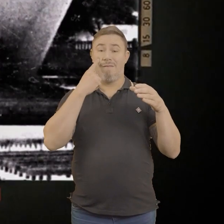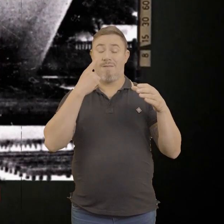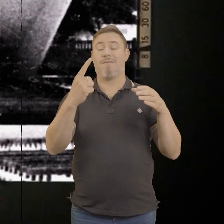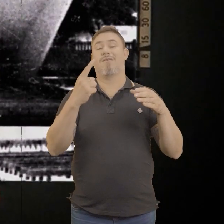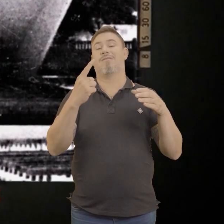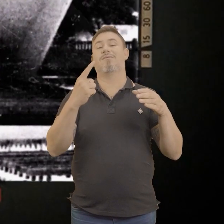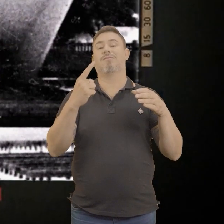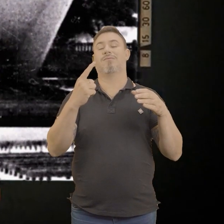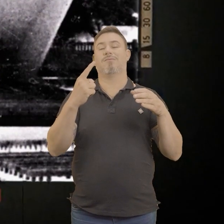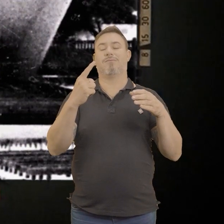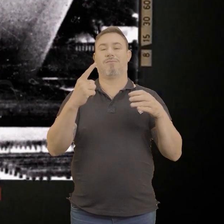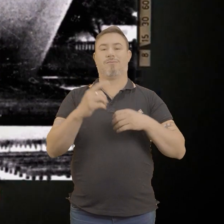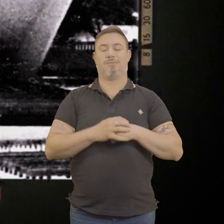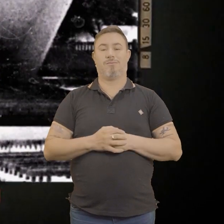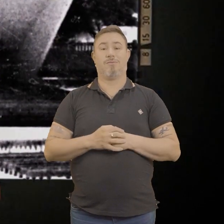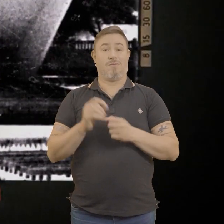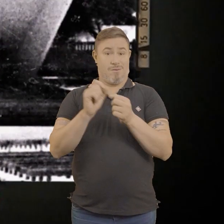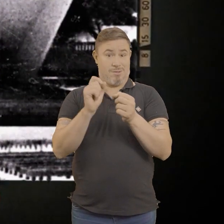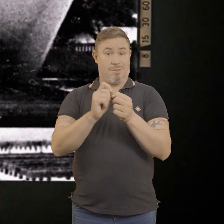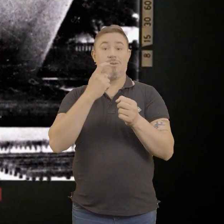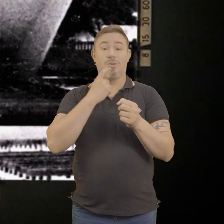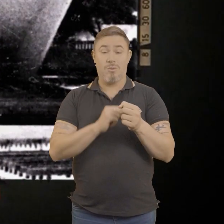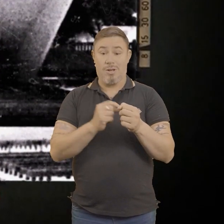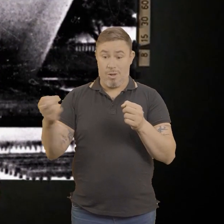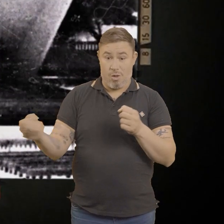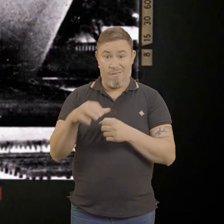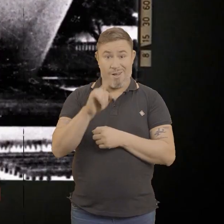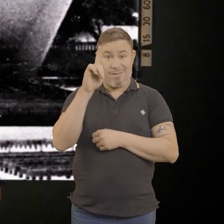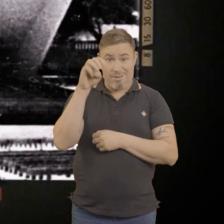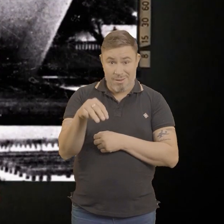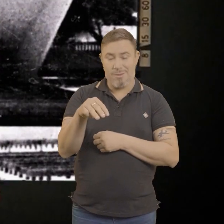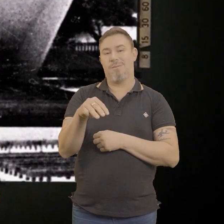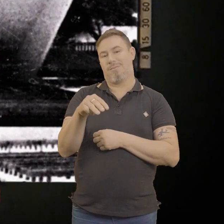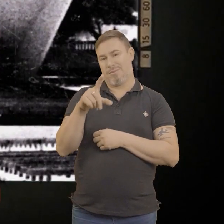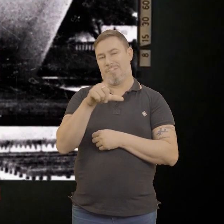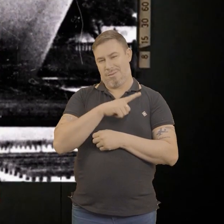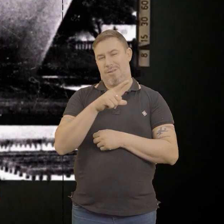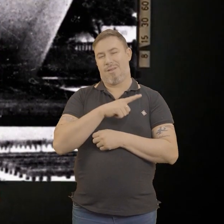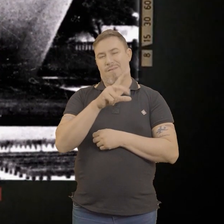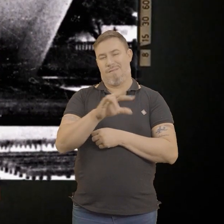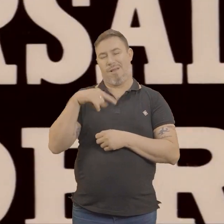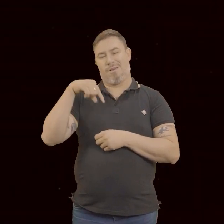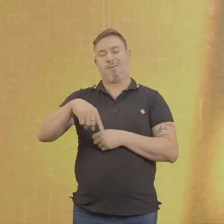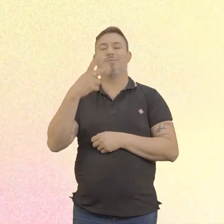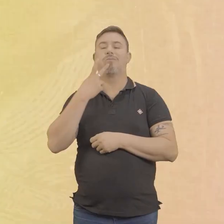inequívoco do espírito de realização da atual administração universitária do